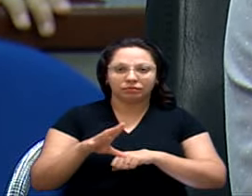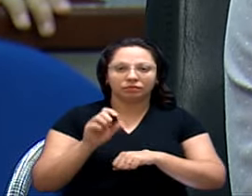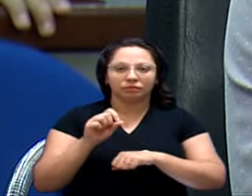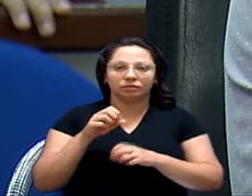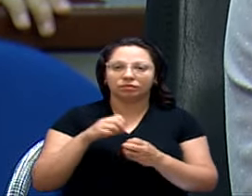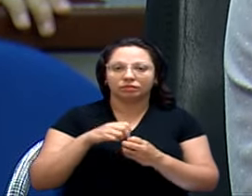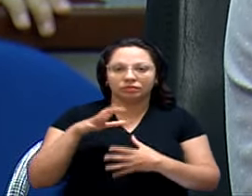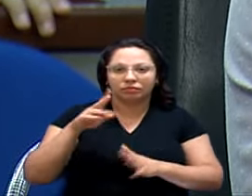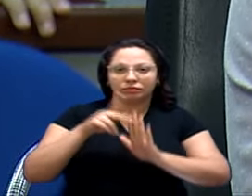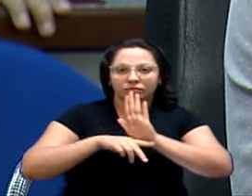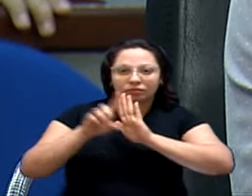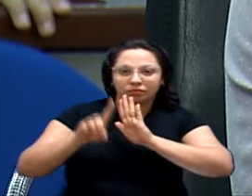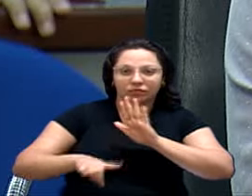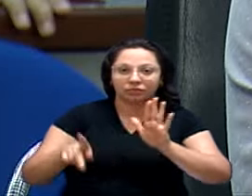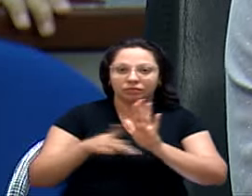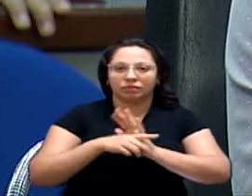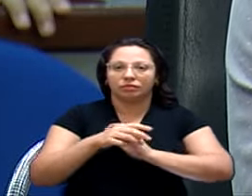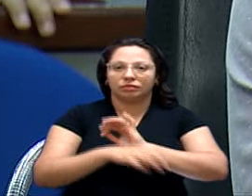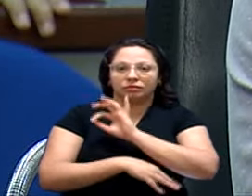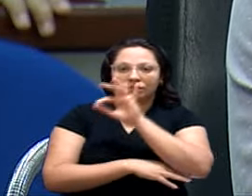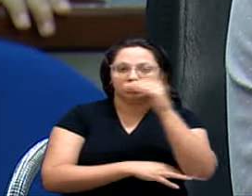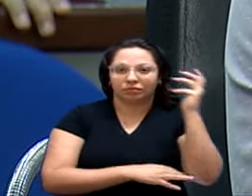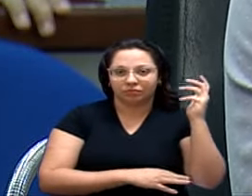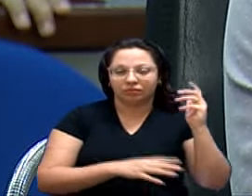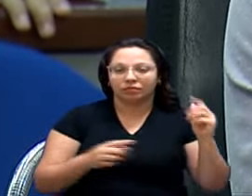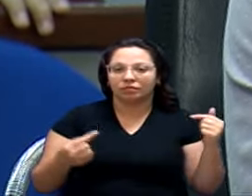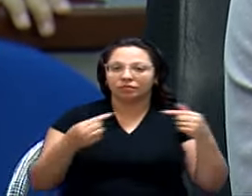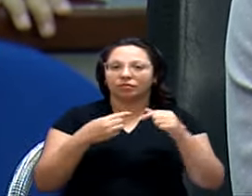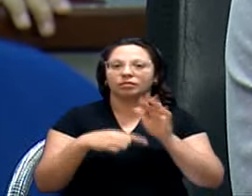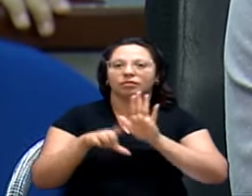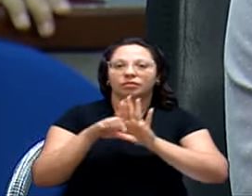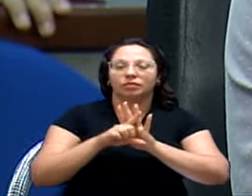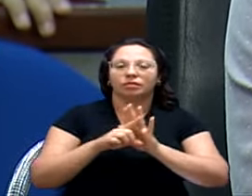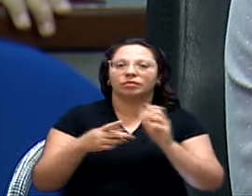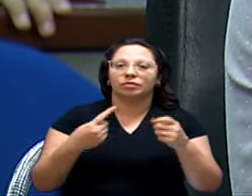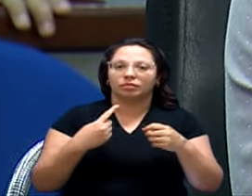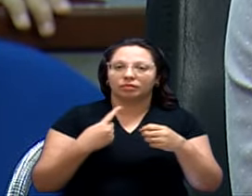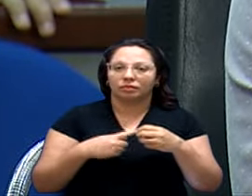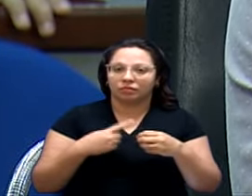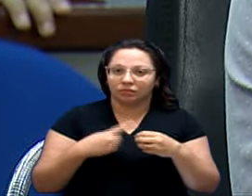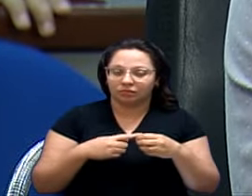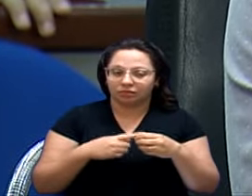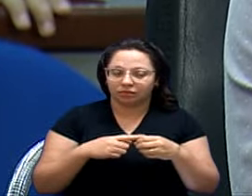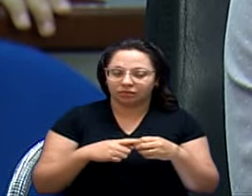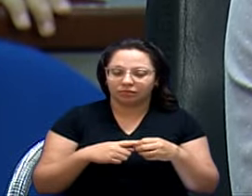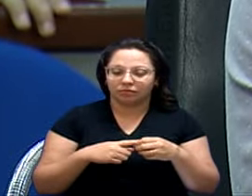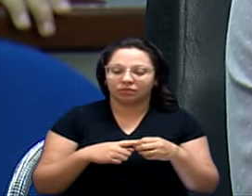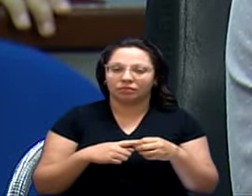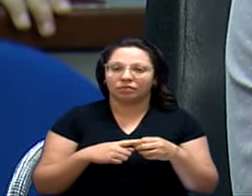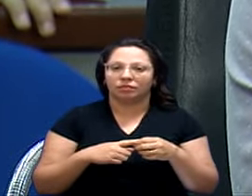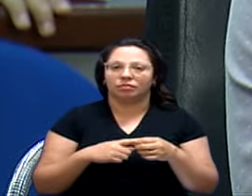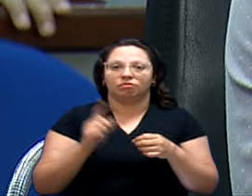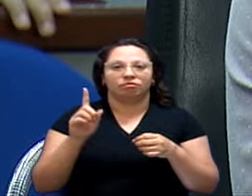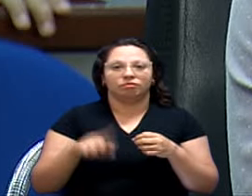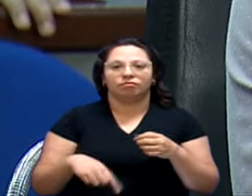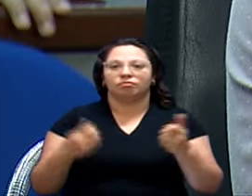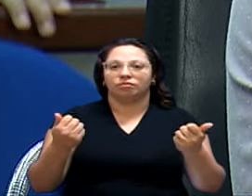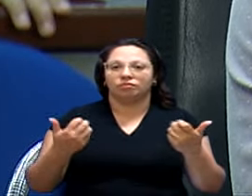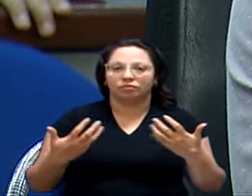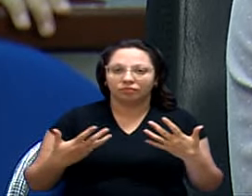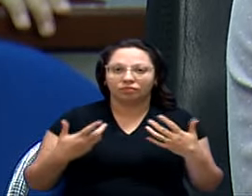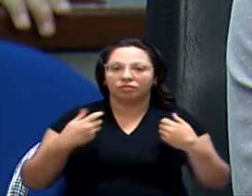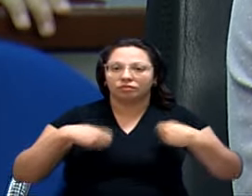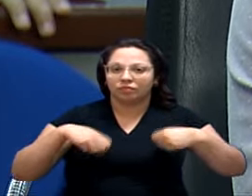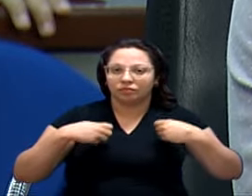do plan diretor ambiental né por meio de uma lei municipal com as diretrizes específicas né que é mencionada necessidade de realizar o